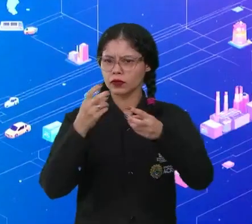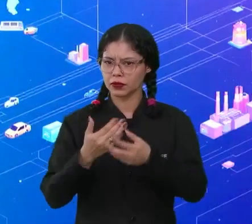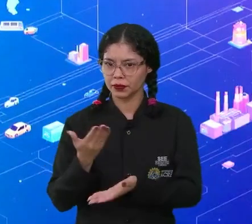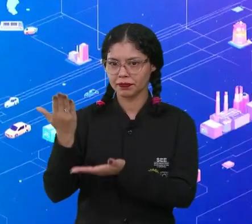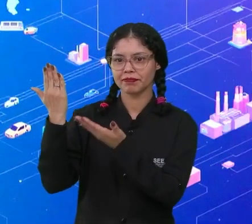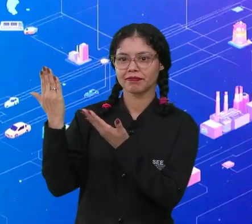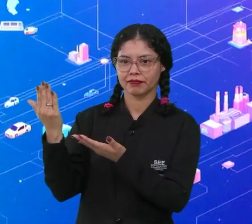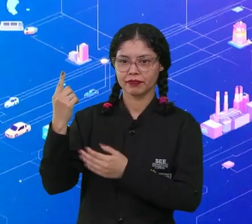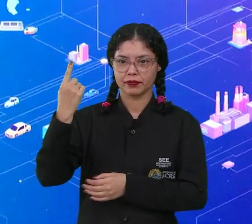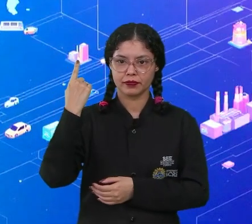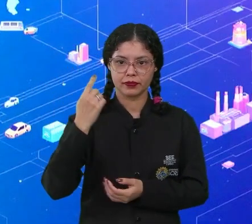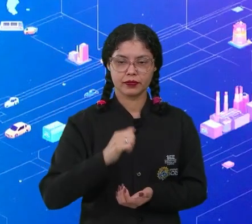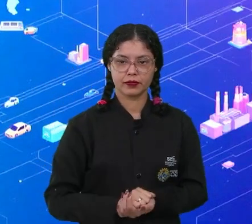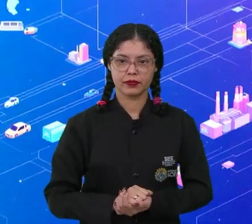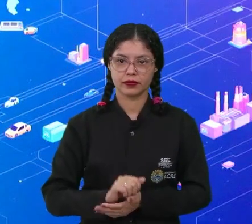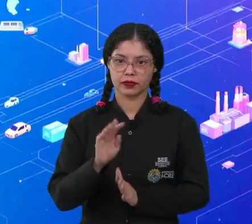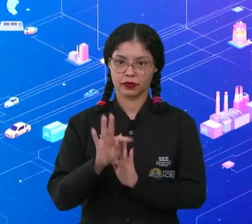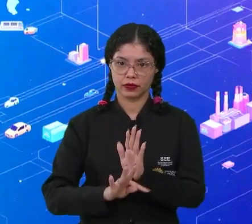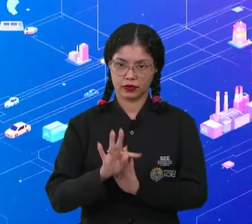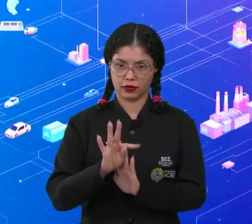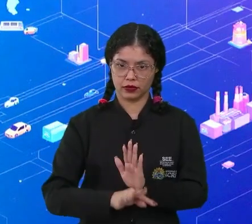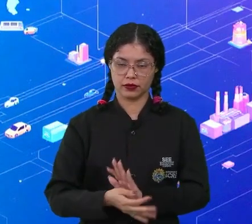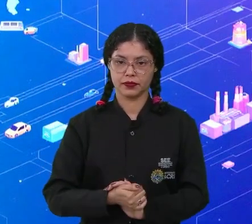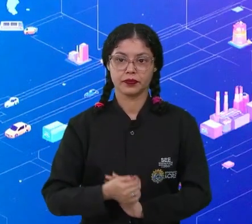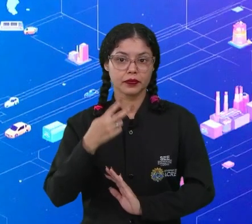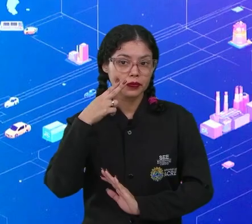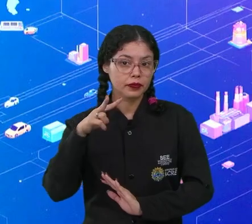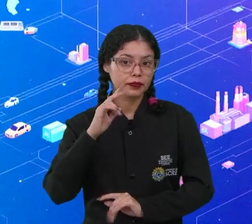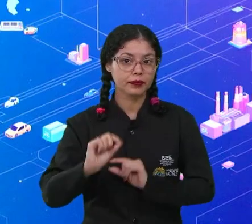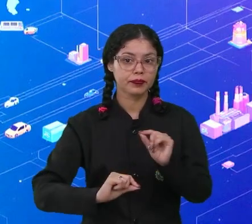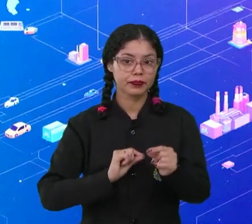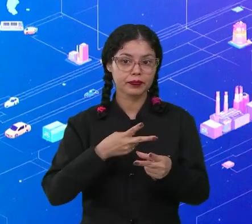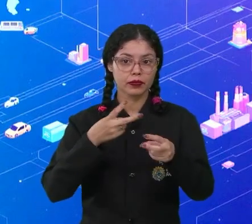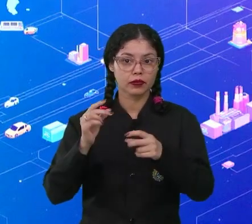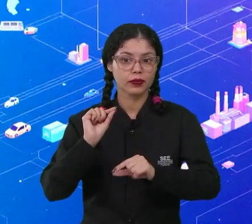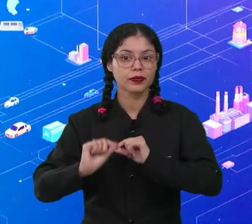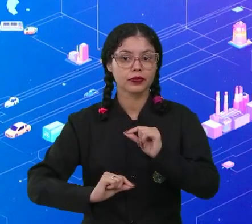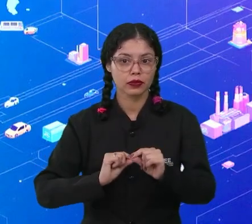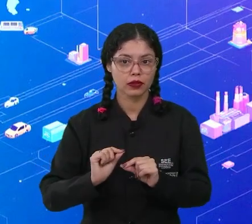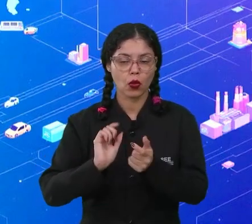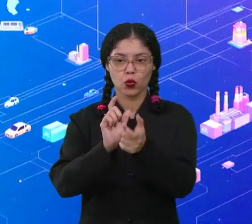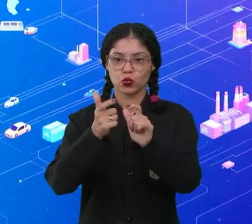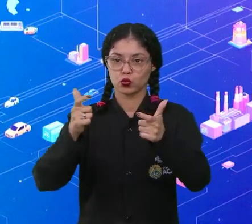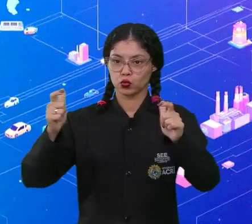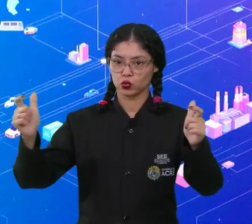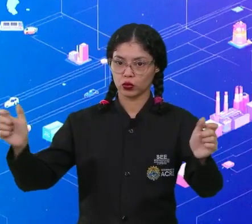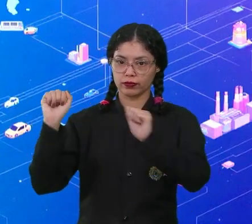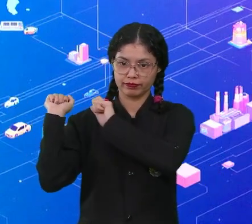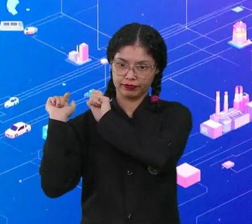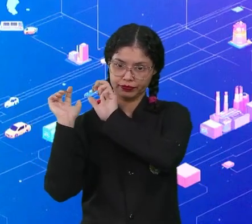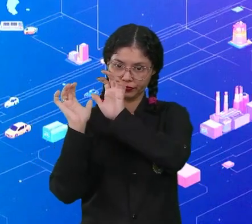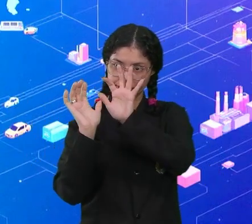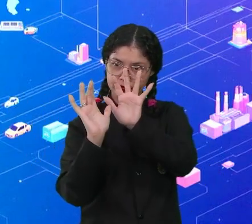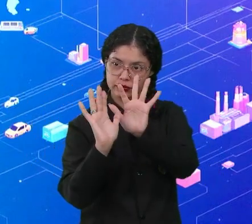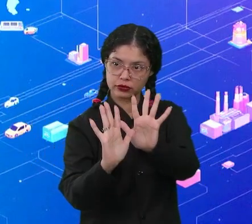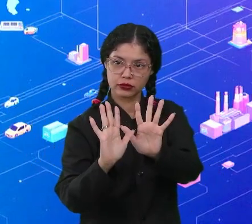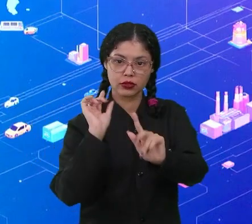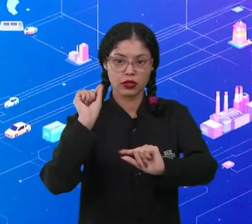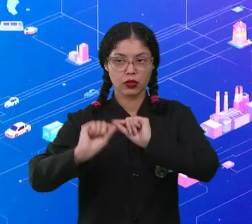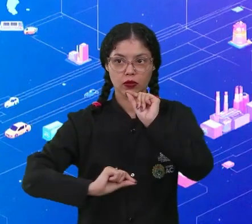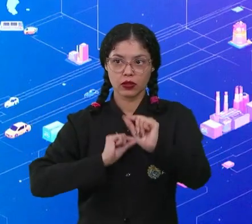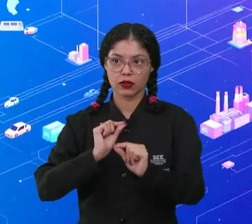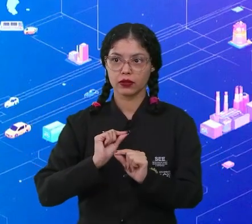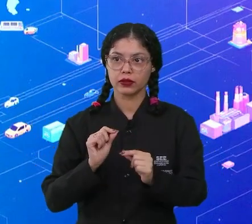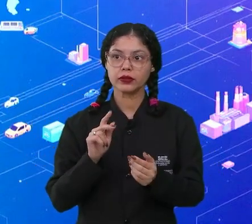a imagem que está aqui ao lado do texto. E aqui nós vamos observar um grande fluxo, ó. Esse